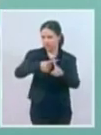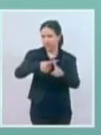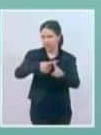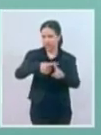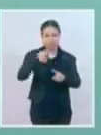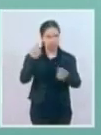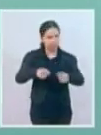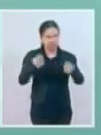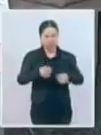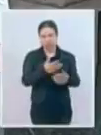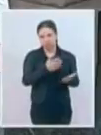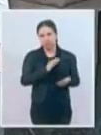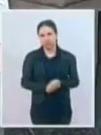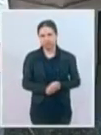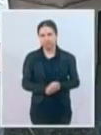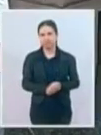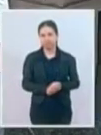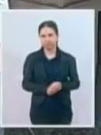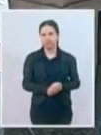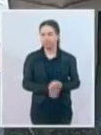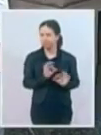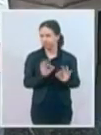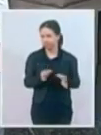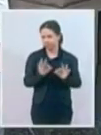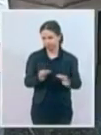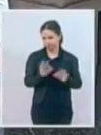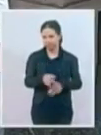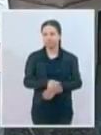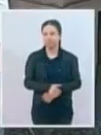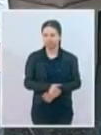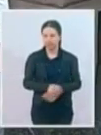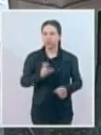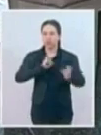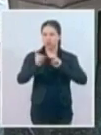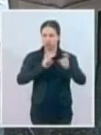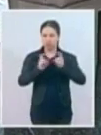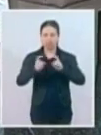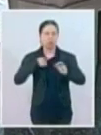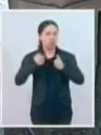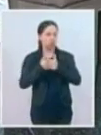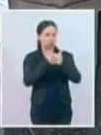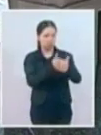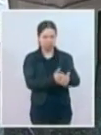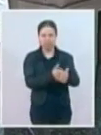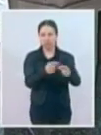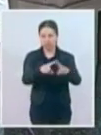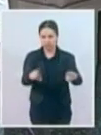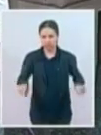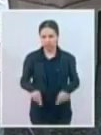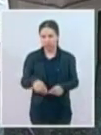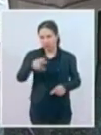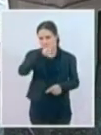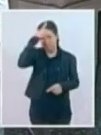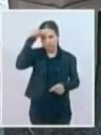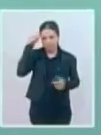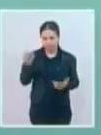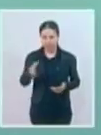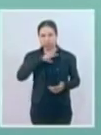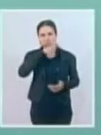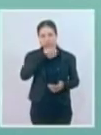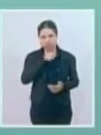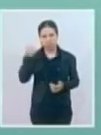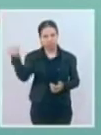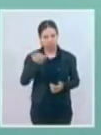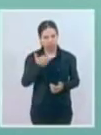né? Exatamente. E numa reunião, numa das muitas reuniões que eu tenho acompanhado na sala do prefeito, o prefeito Adelmo disse